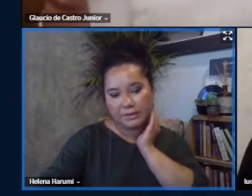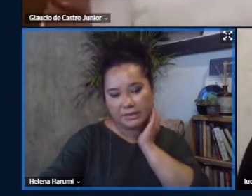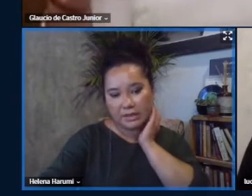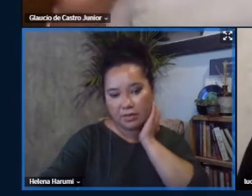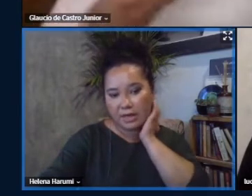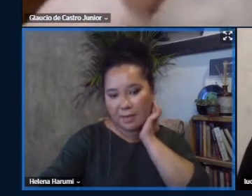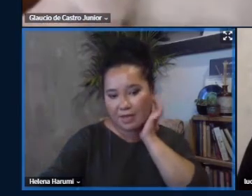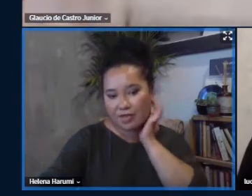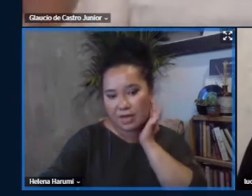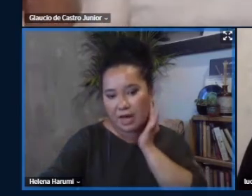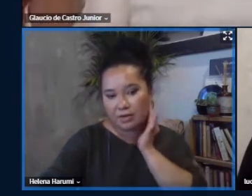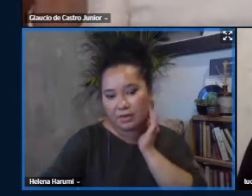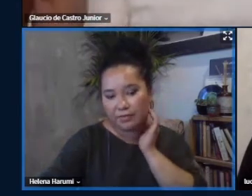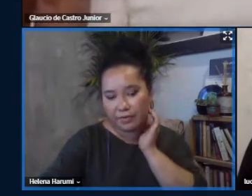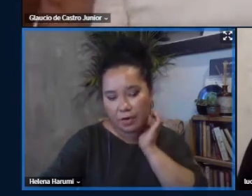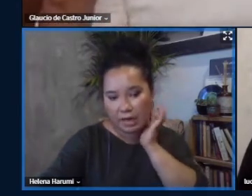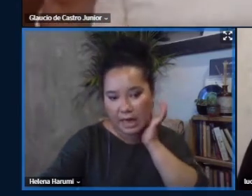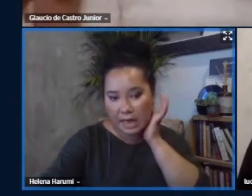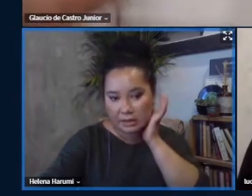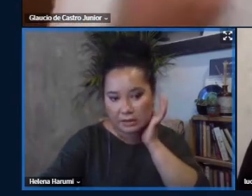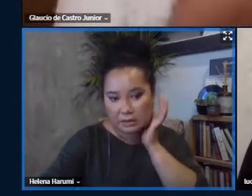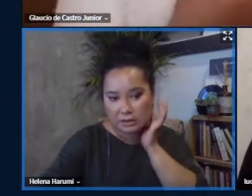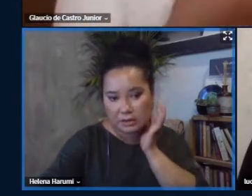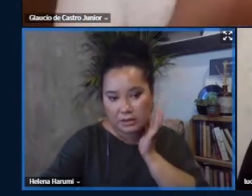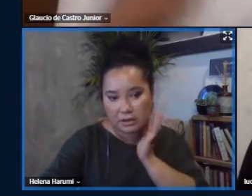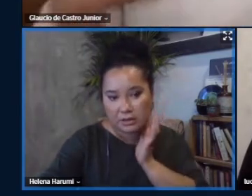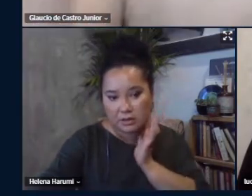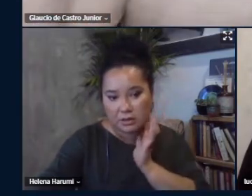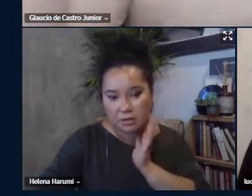A posição gramatical não ficou clara.